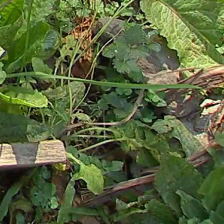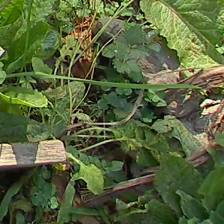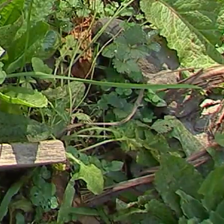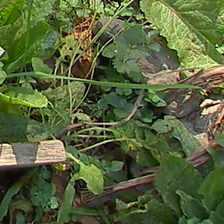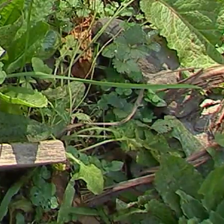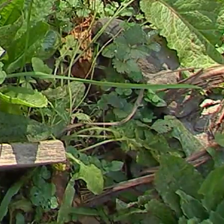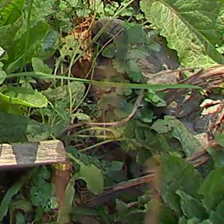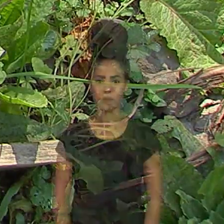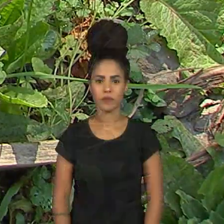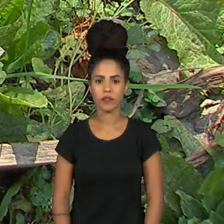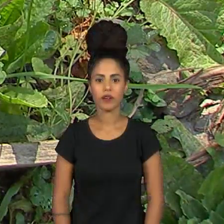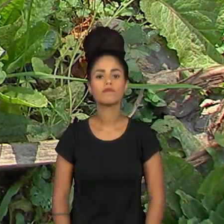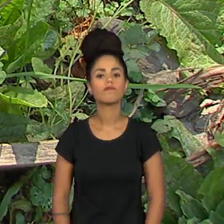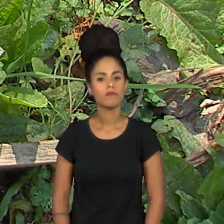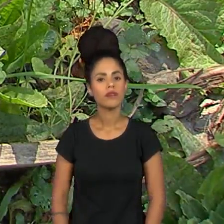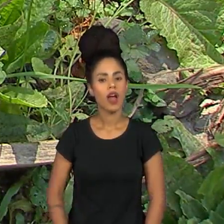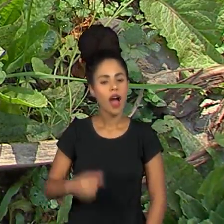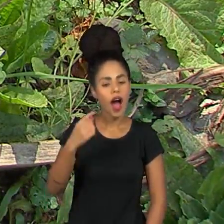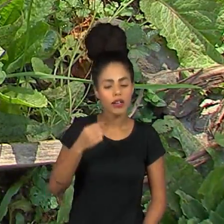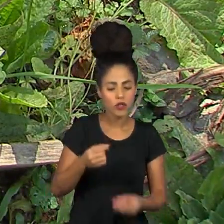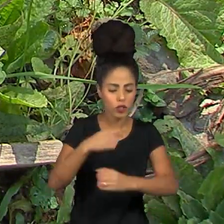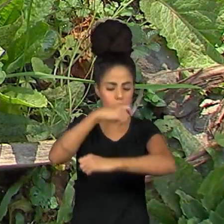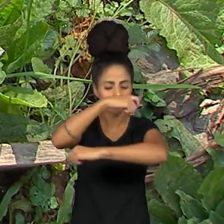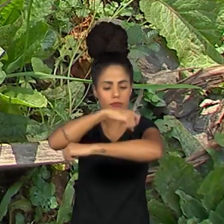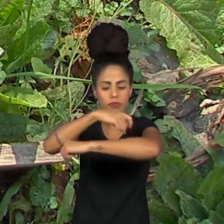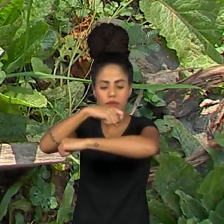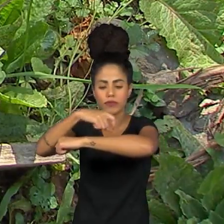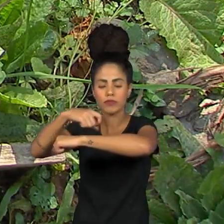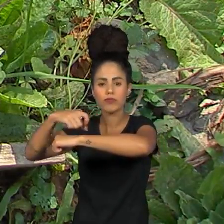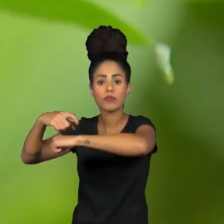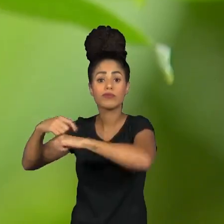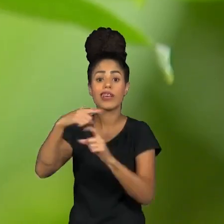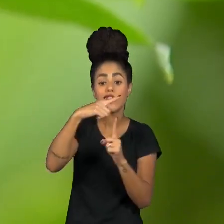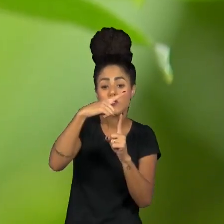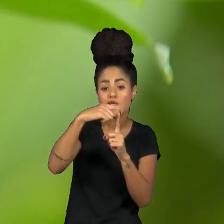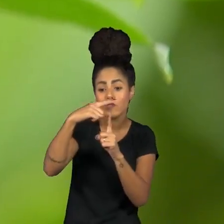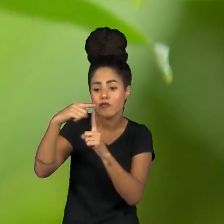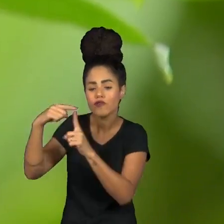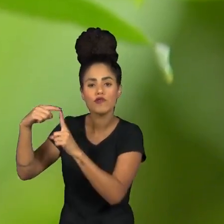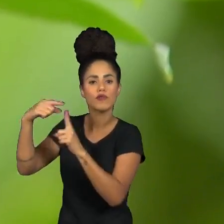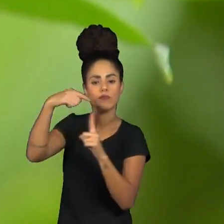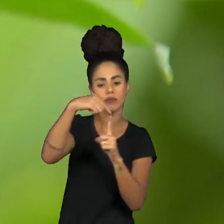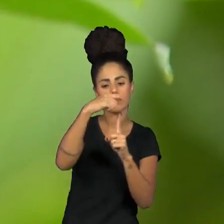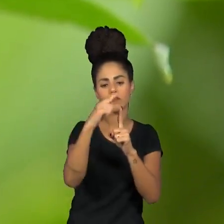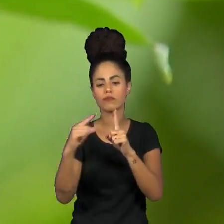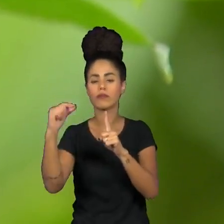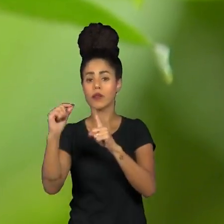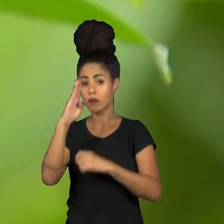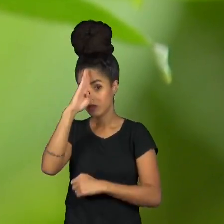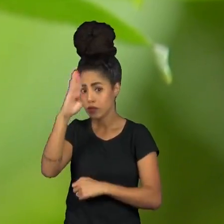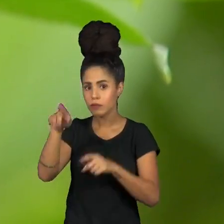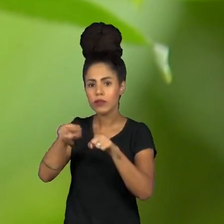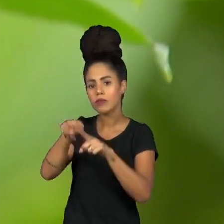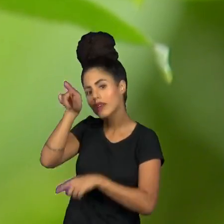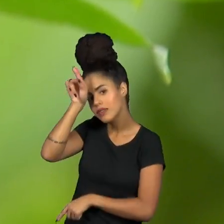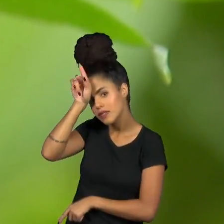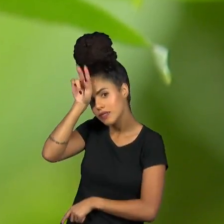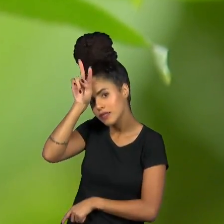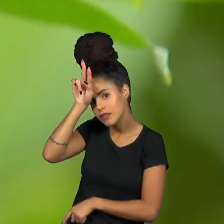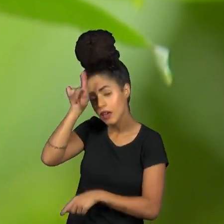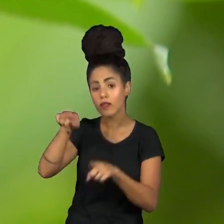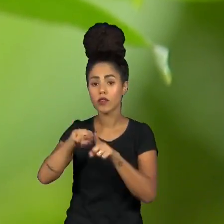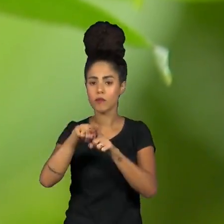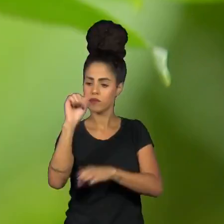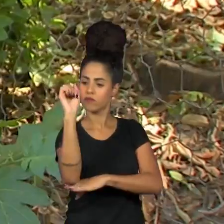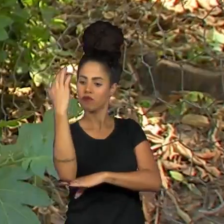As hortas nas cidades também abrigam variedade de espécies, principalmente de aves e insetos